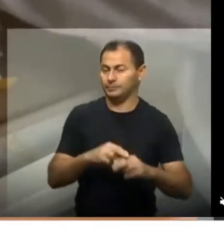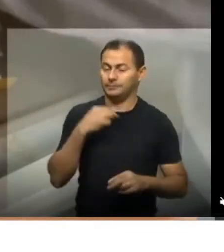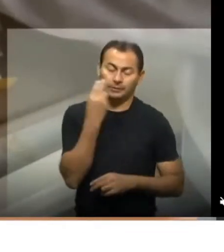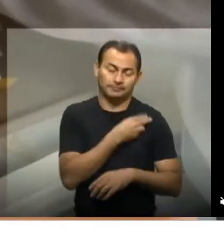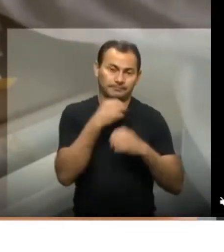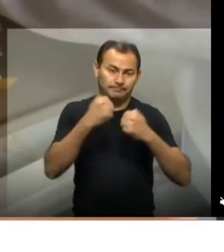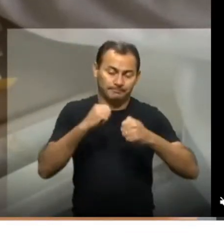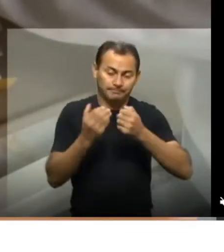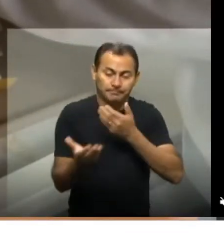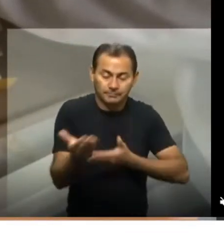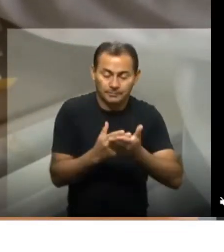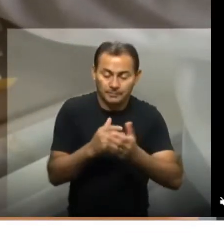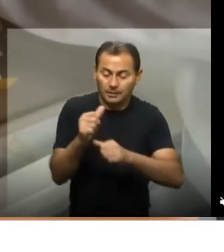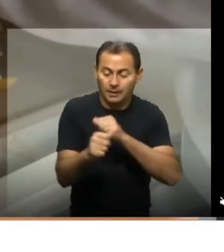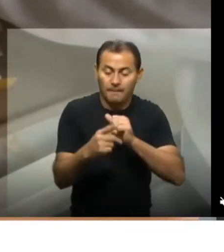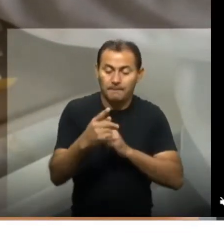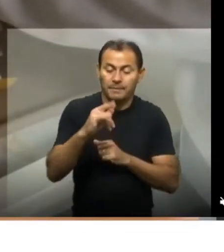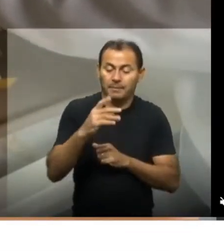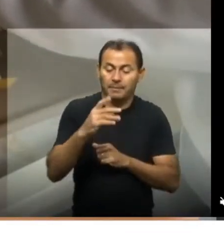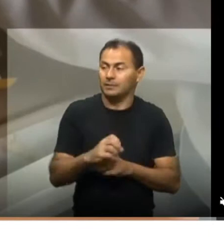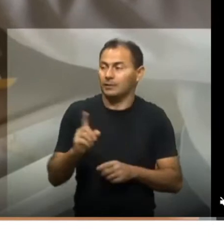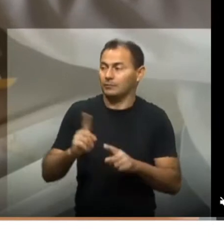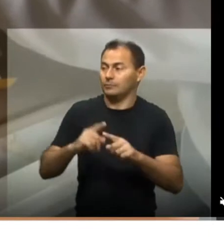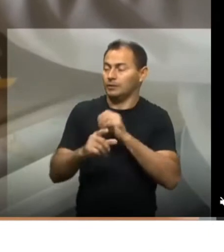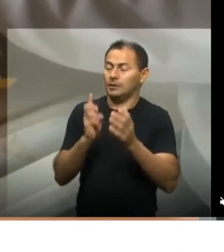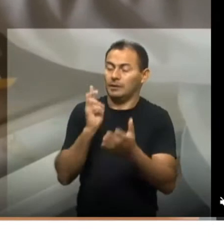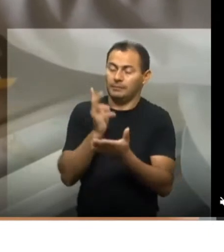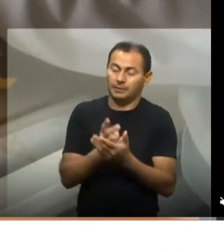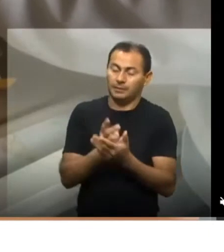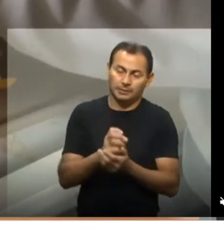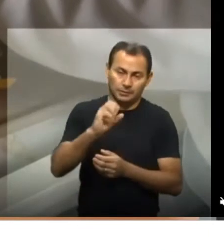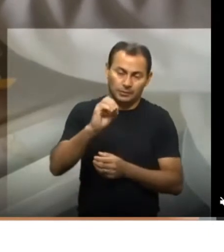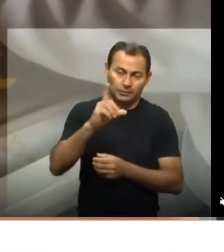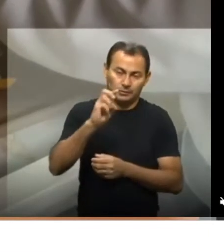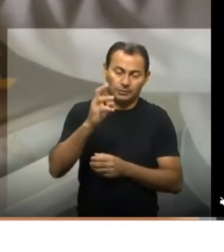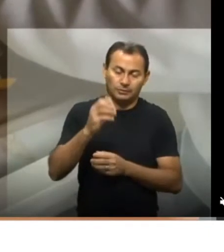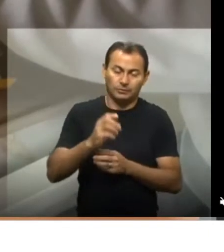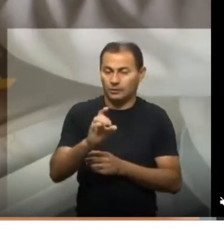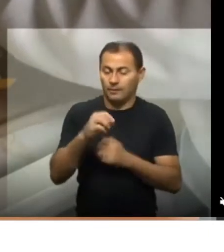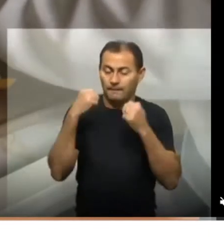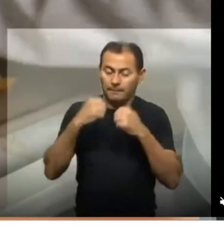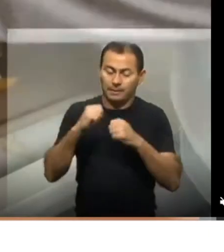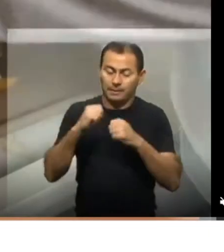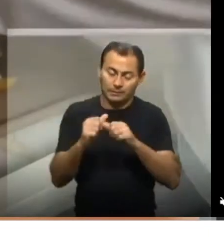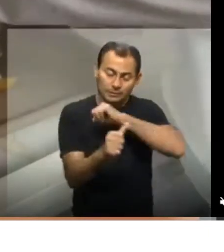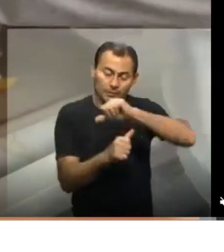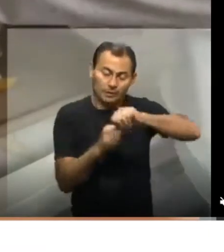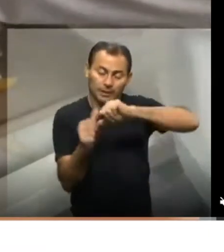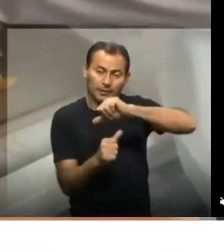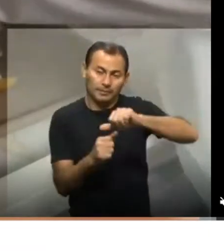pegar o clorofórmio, né, que vai servir para solubilizar o lipídio.